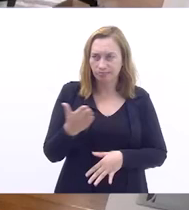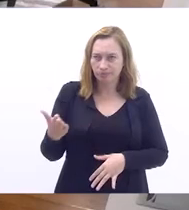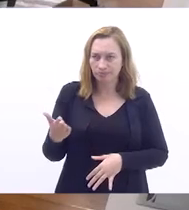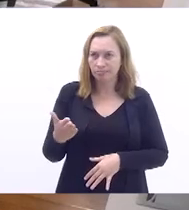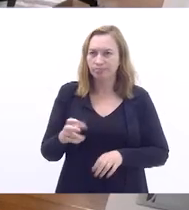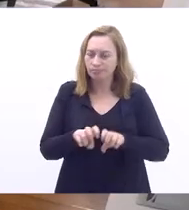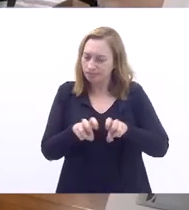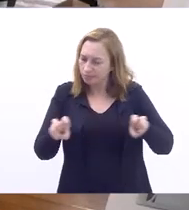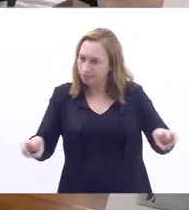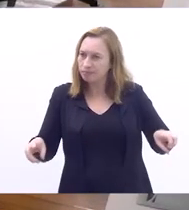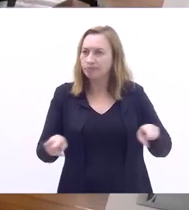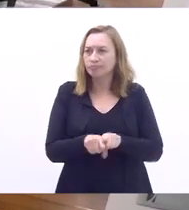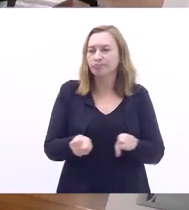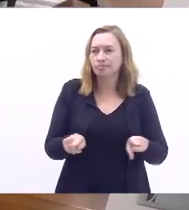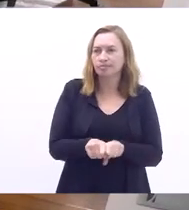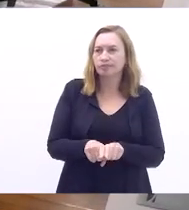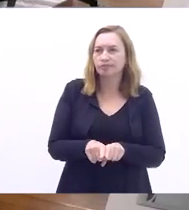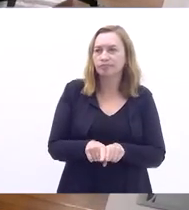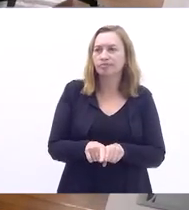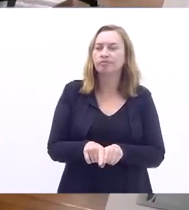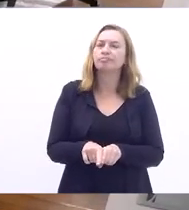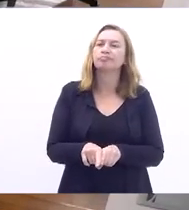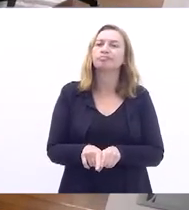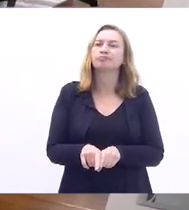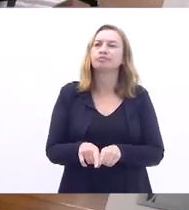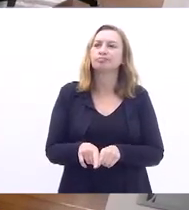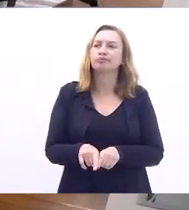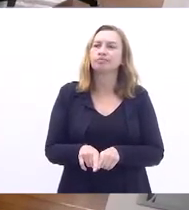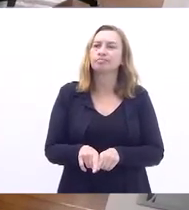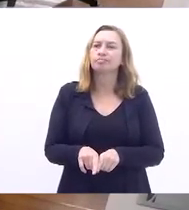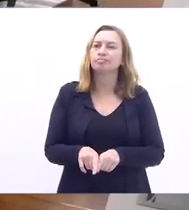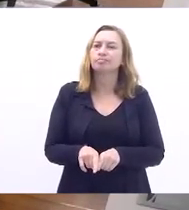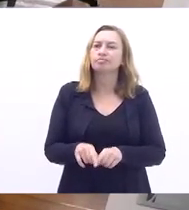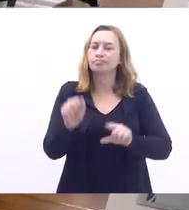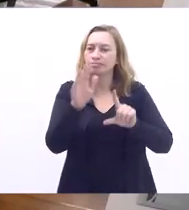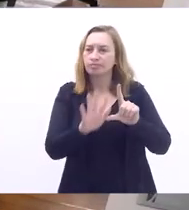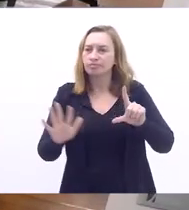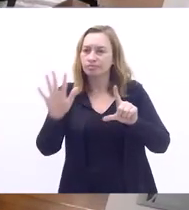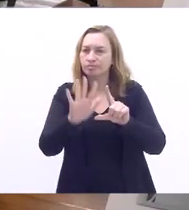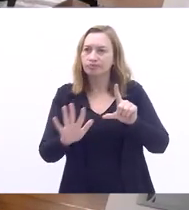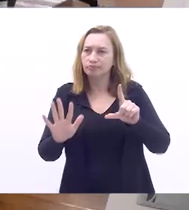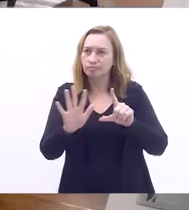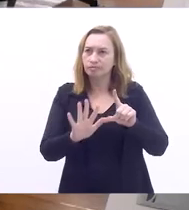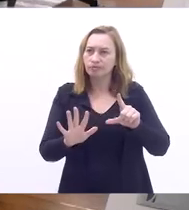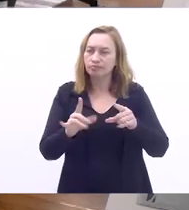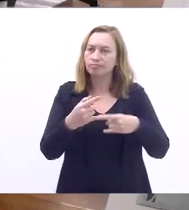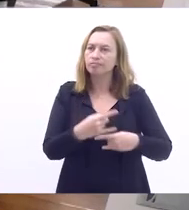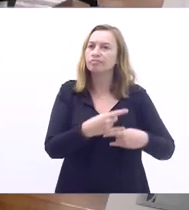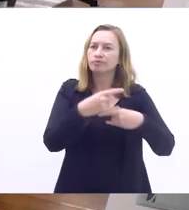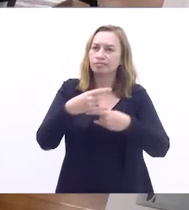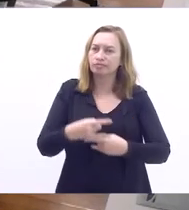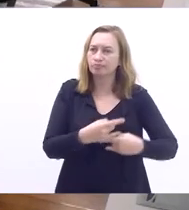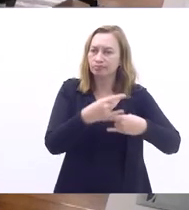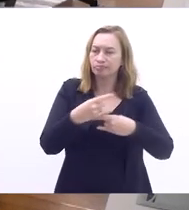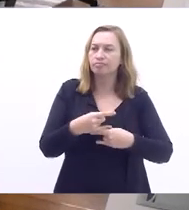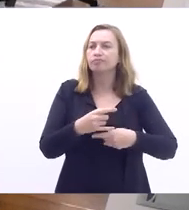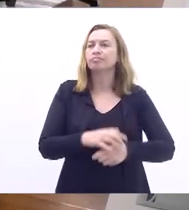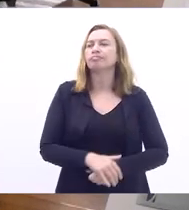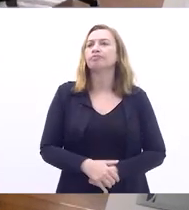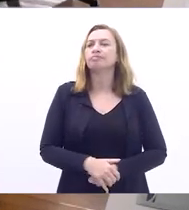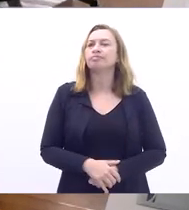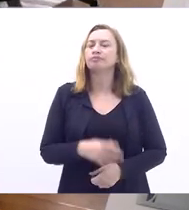a quem tá também nos ouvindo aí pela pela plataforma Zoom né e dizer que